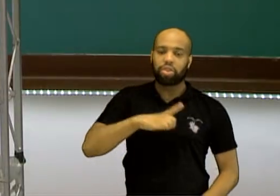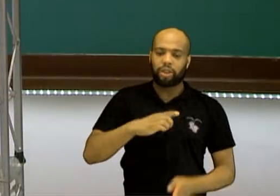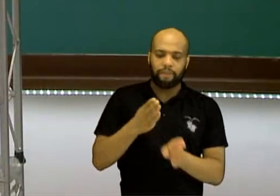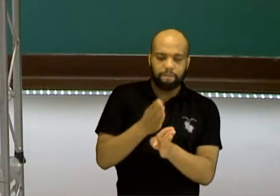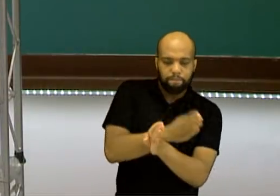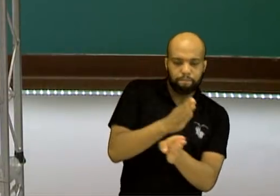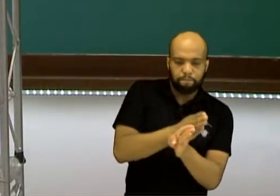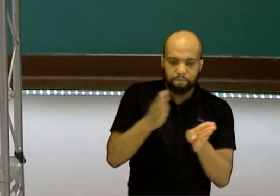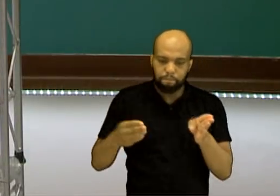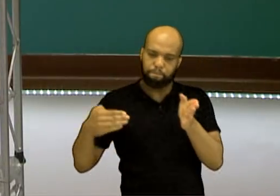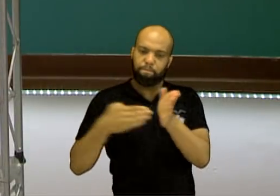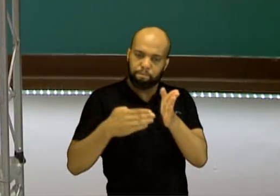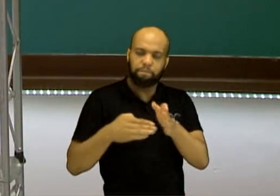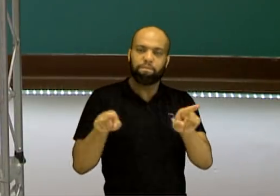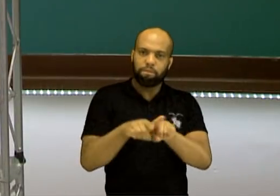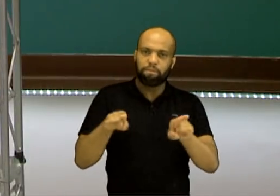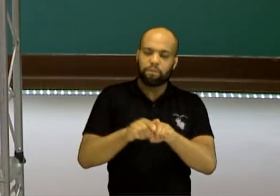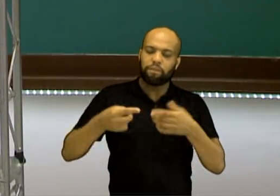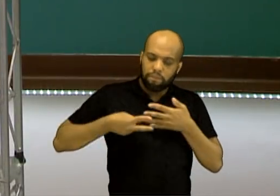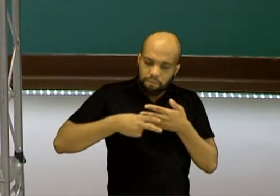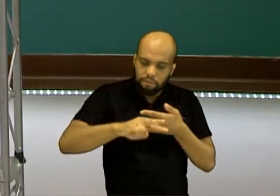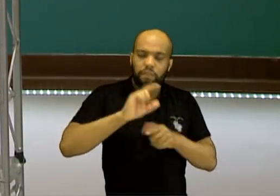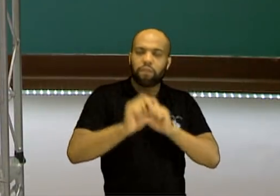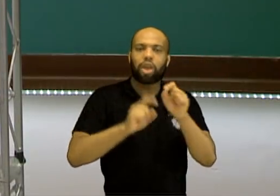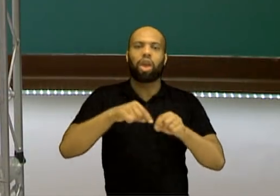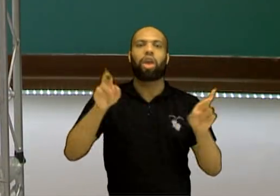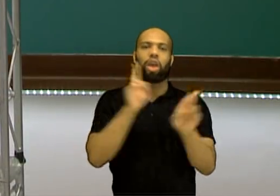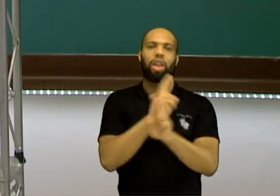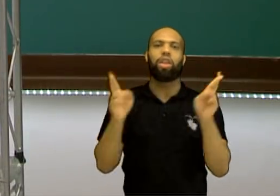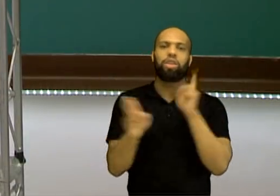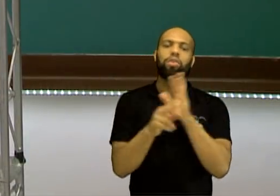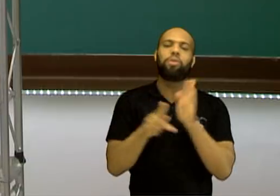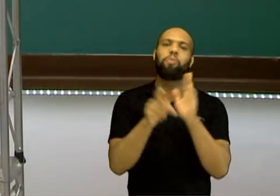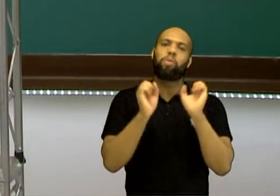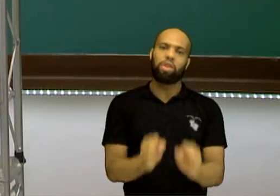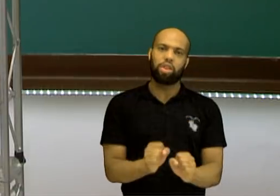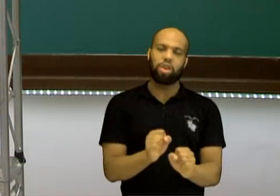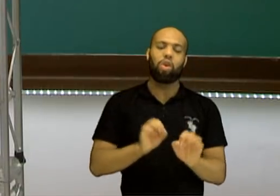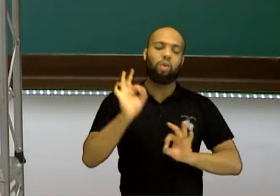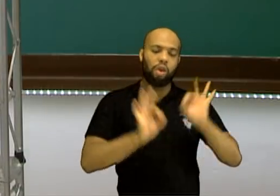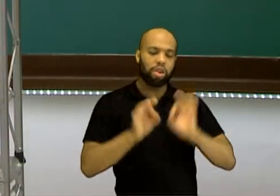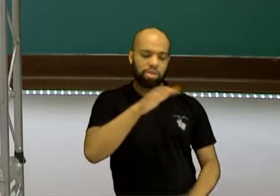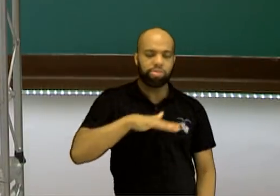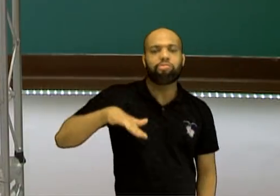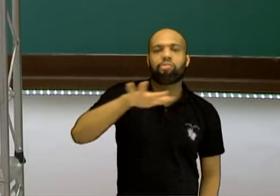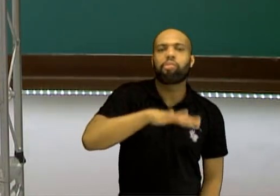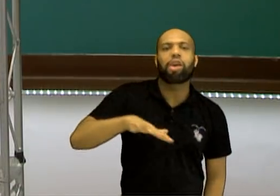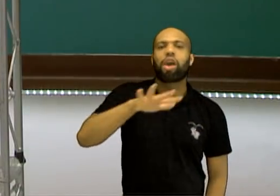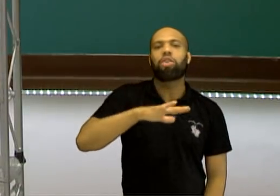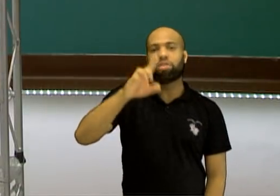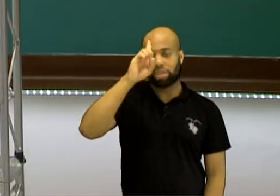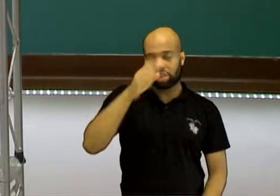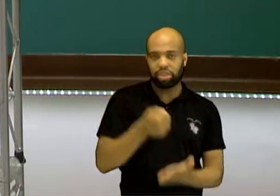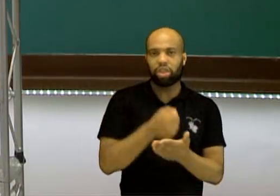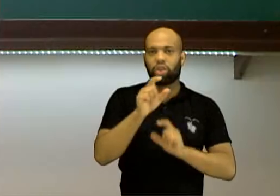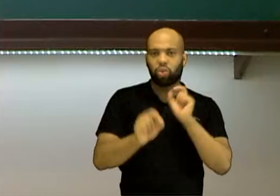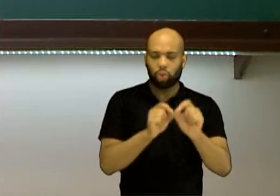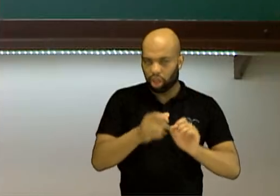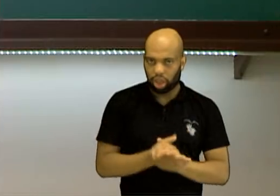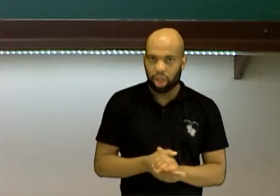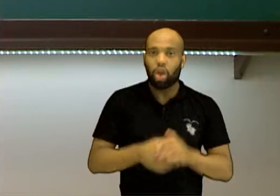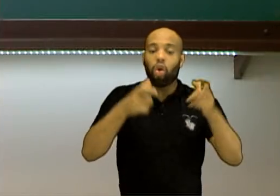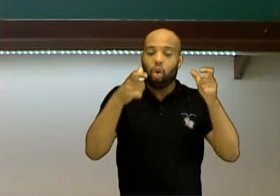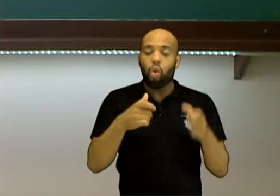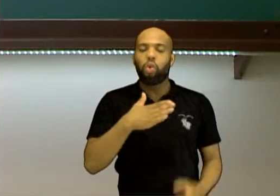são consequências de todas essas relações de poder. Essa organização espacial determina, por exemplo, aonde na